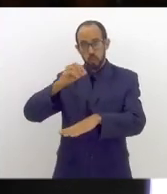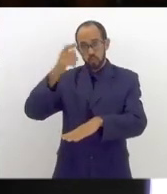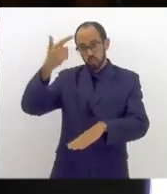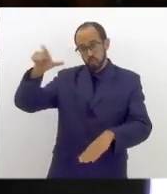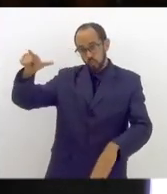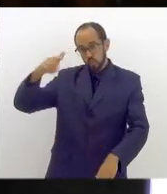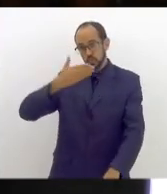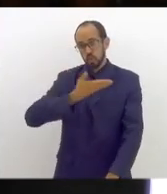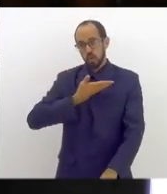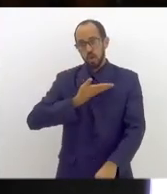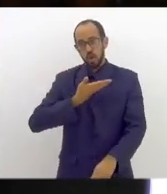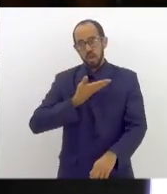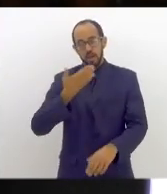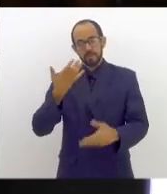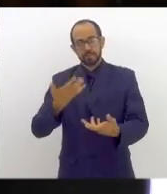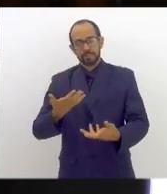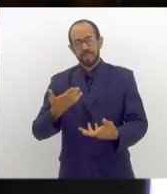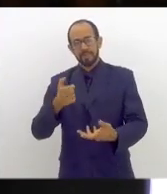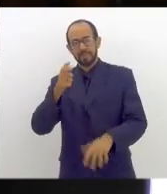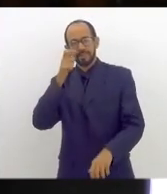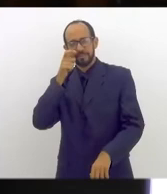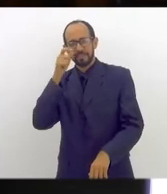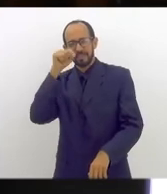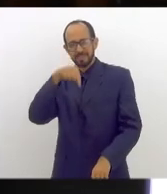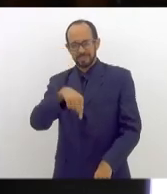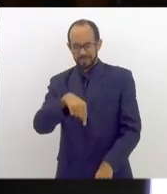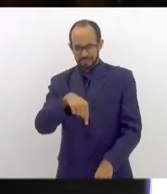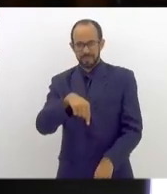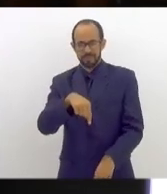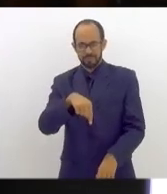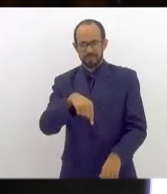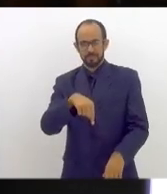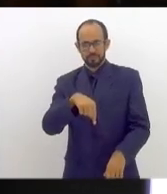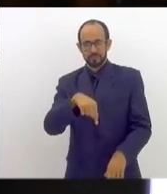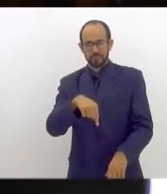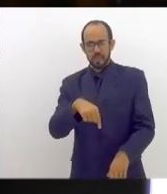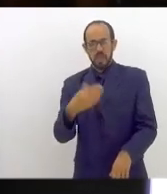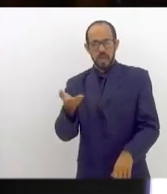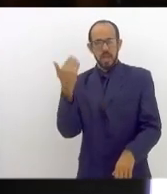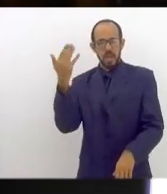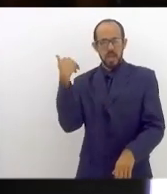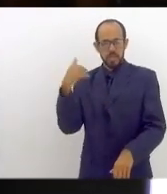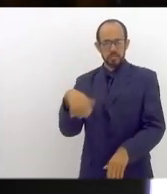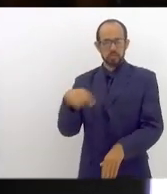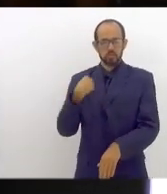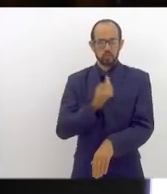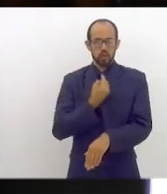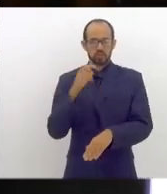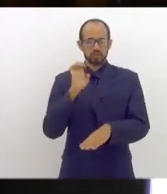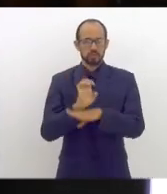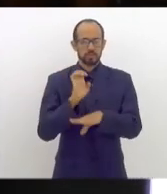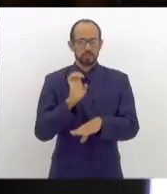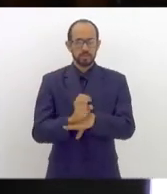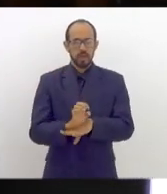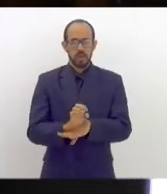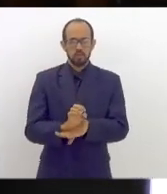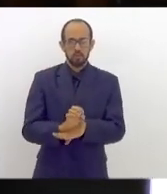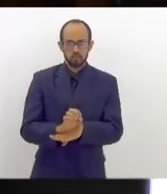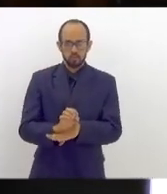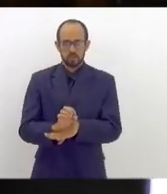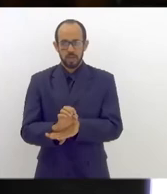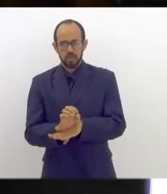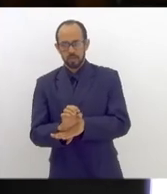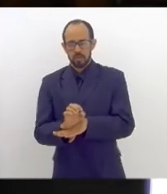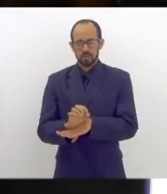colegas querem vir para o rio na época o nosso o nosso estado ele estava em intervenção